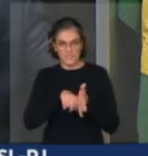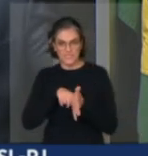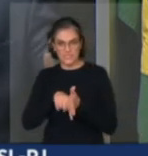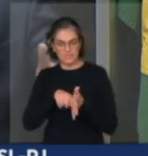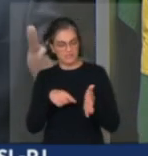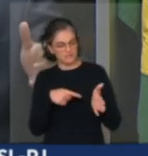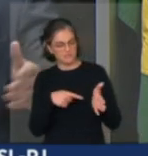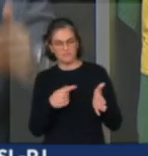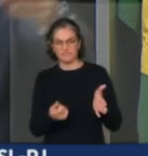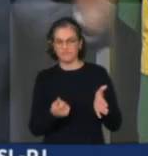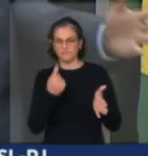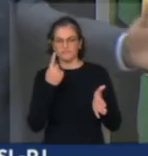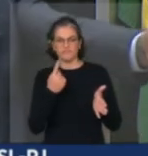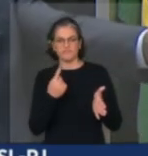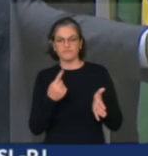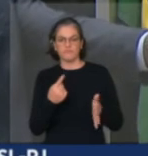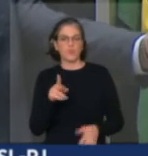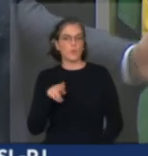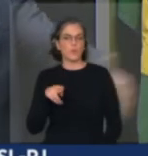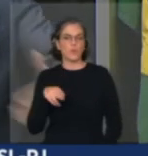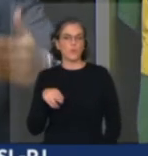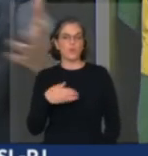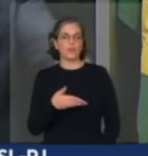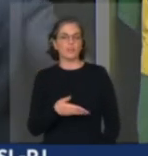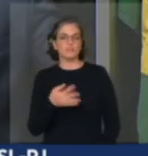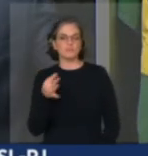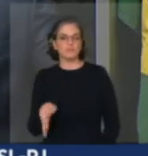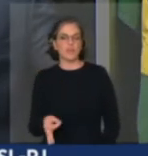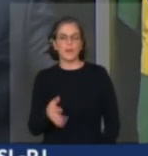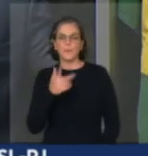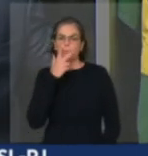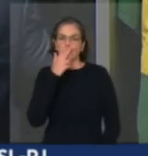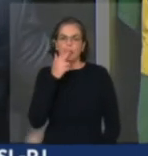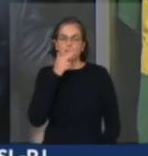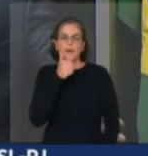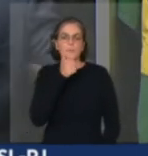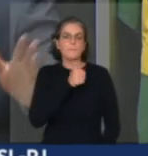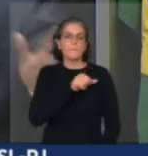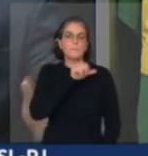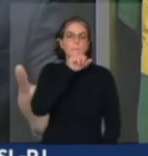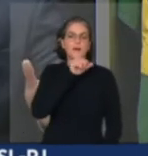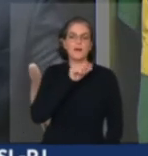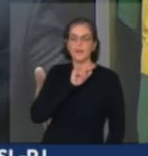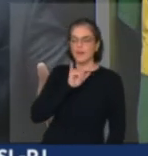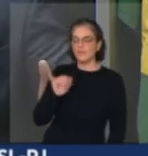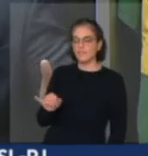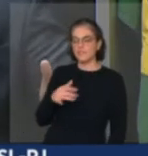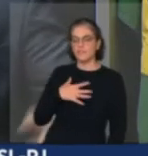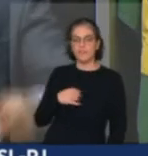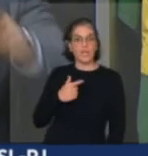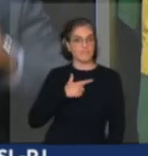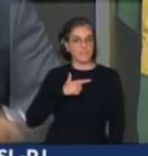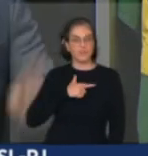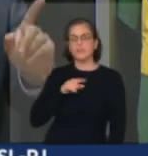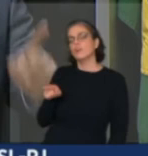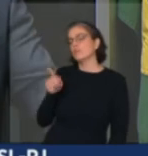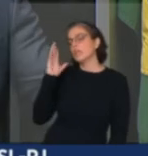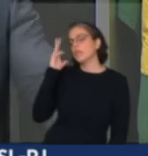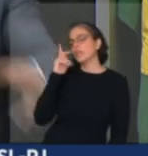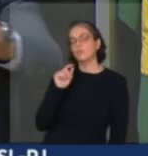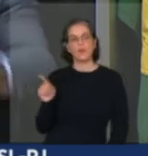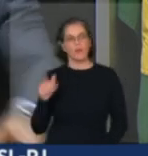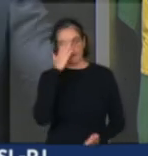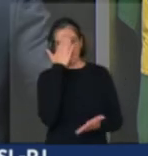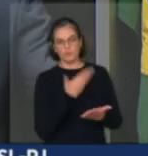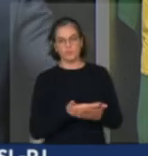mim, parecem a mãe que fala para o seu filho feio que ele é lindo e ele acredita. Porque as verdadeiras